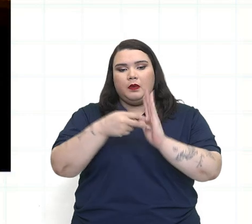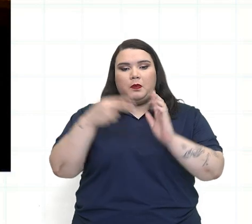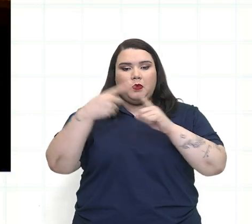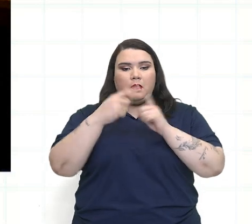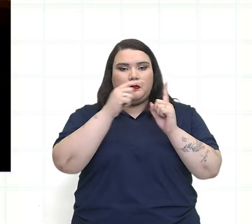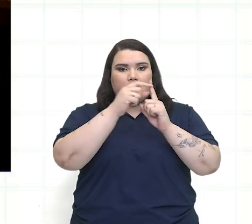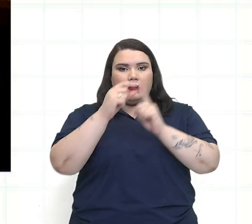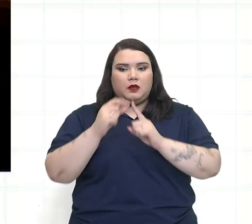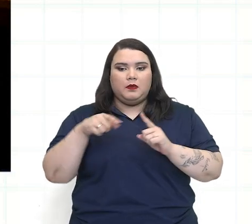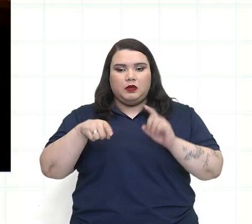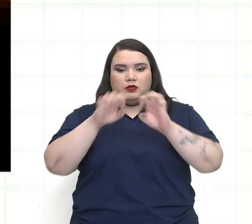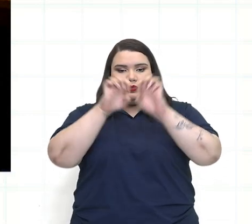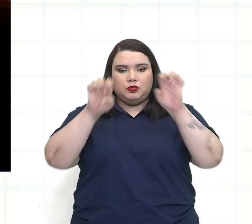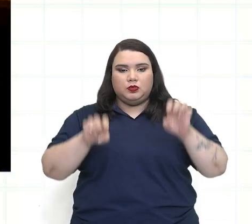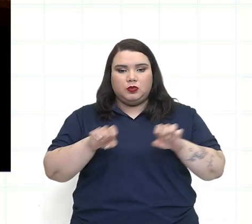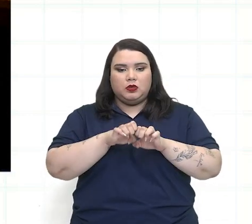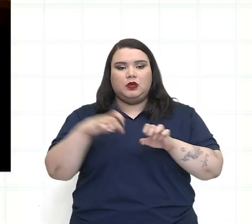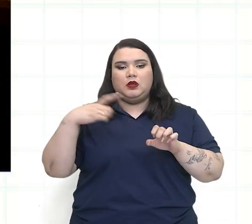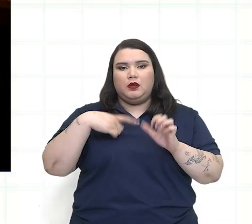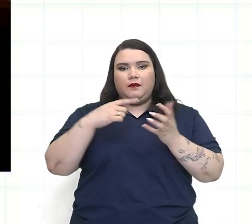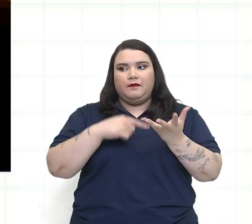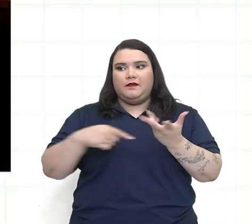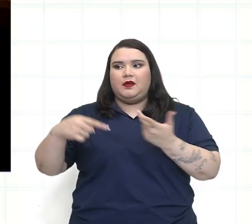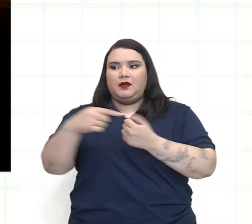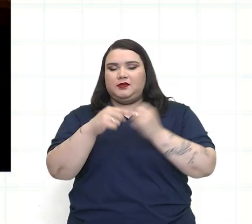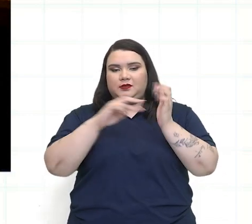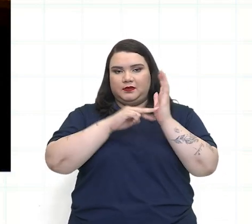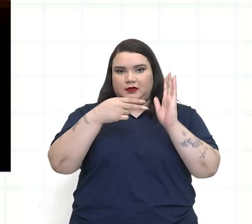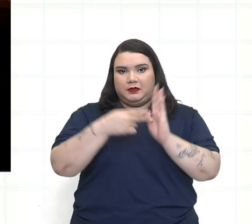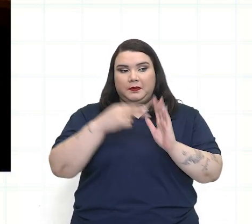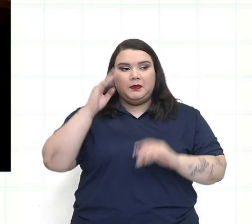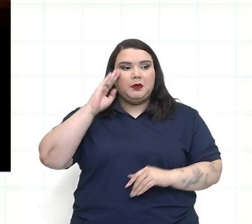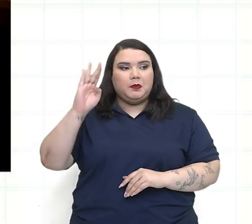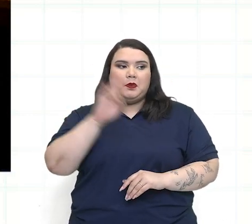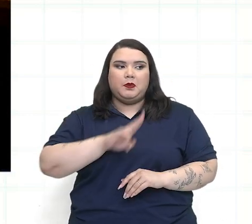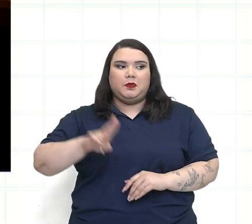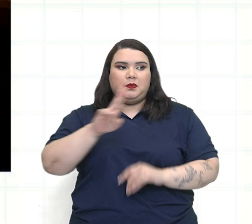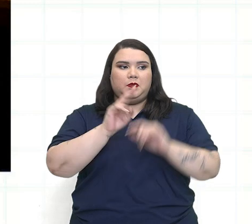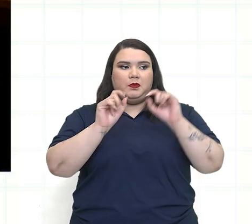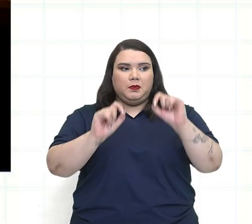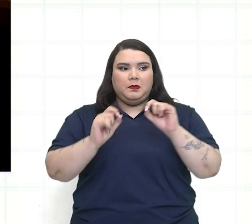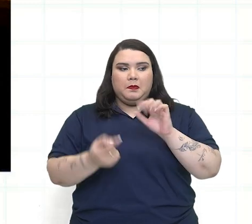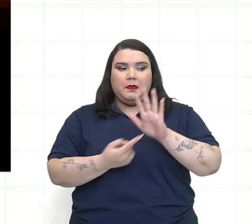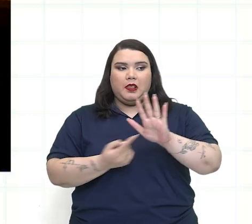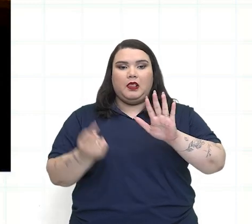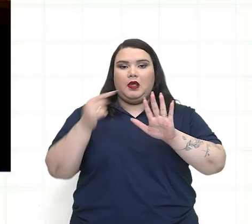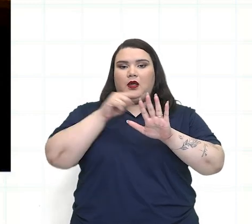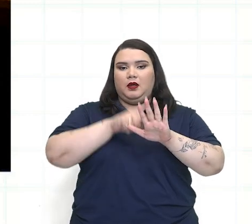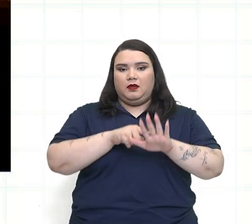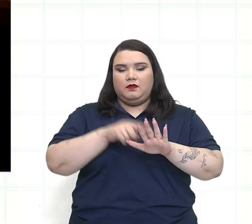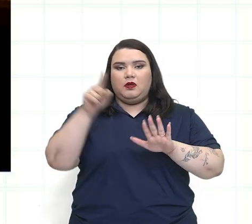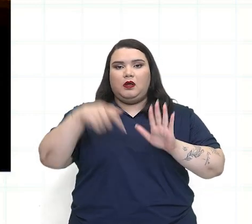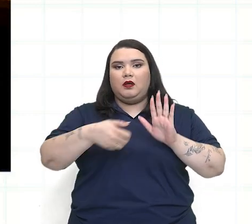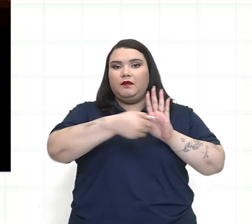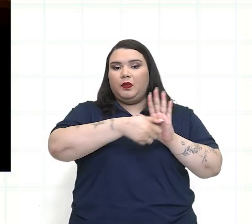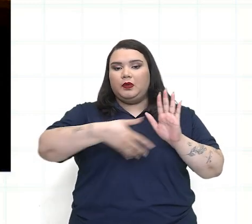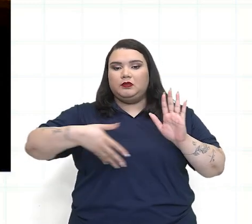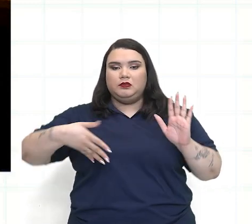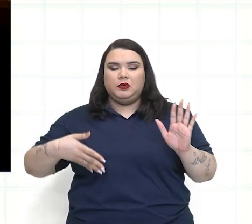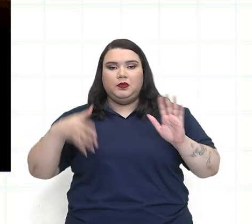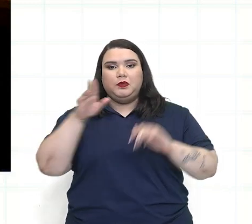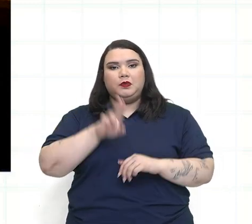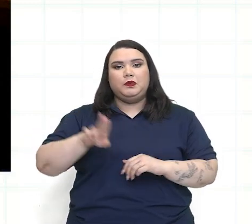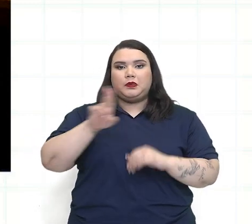vai ter vários significados, principalmente quando se usa a metáfora, que é uma figura de linguagem que